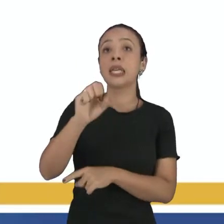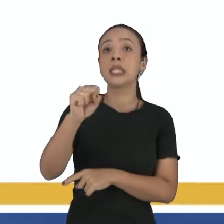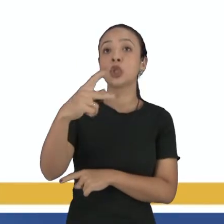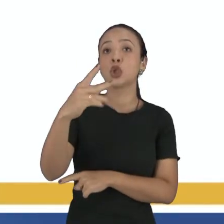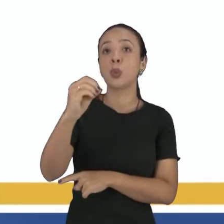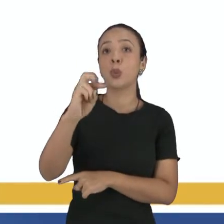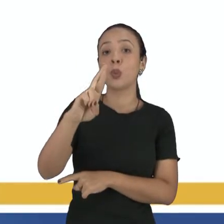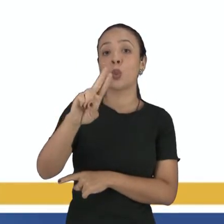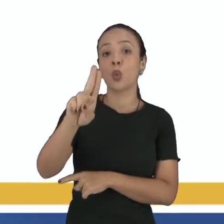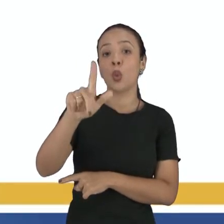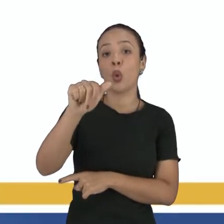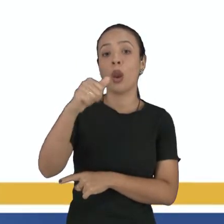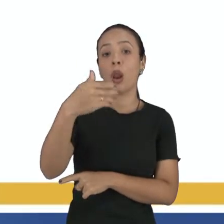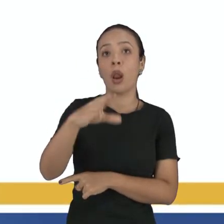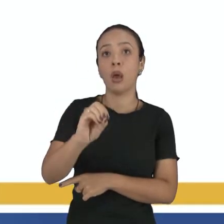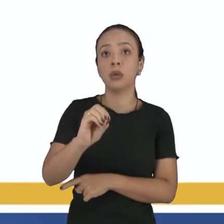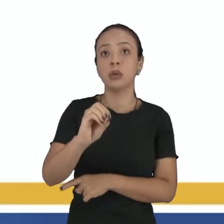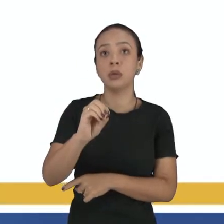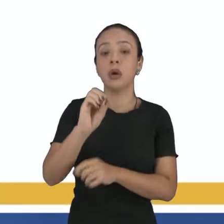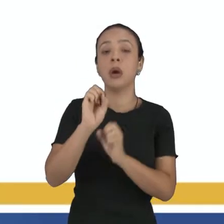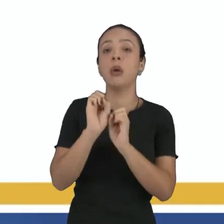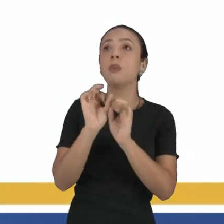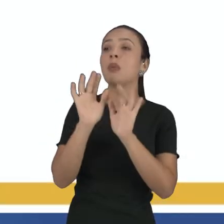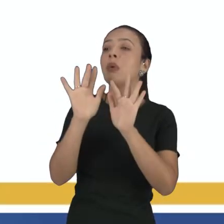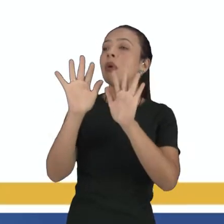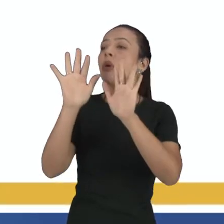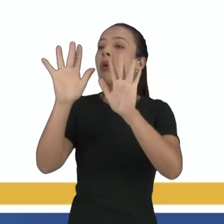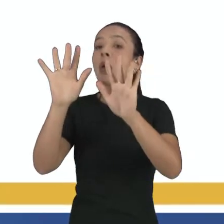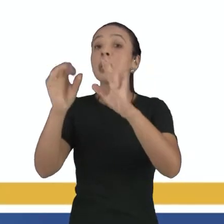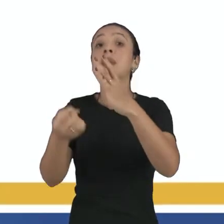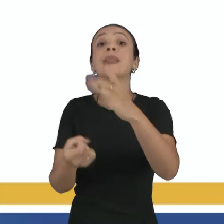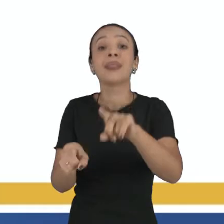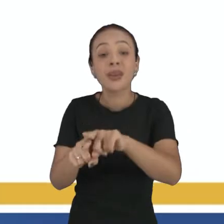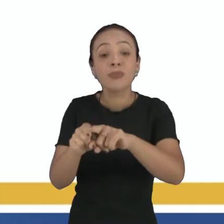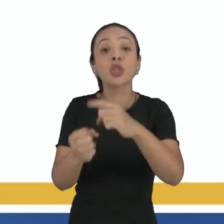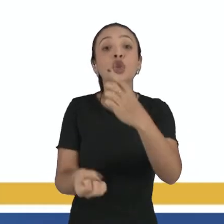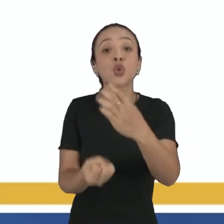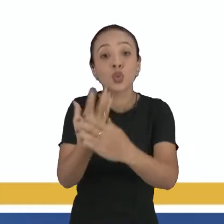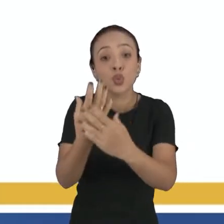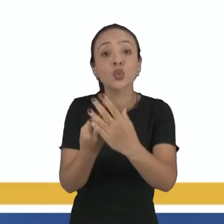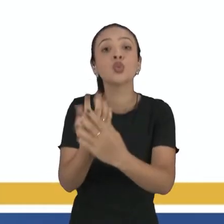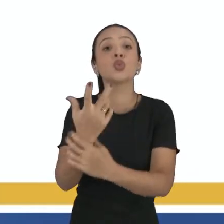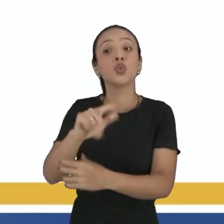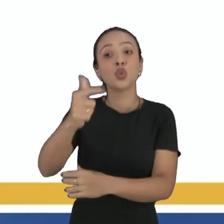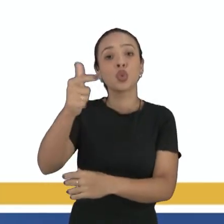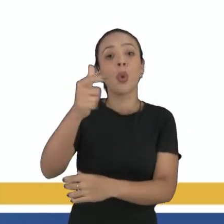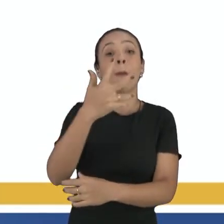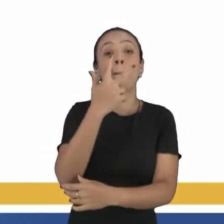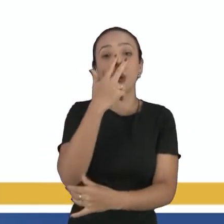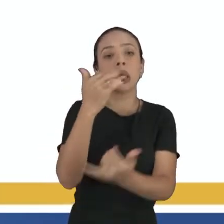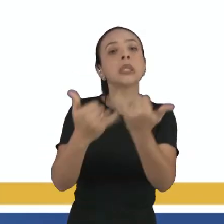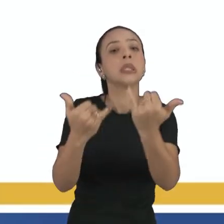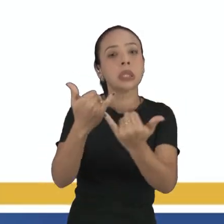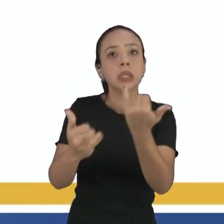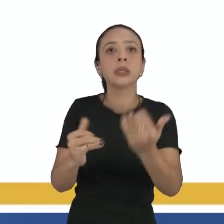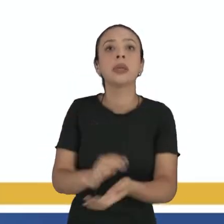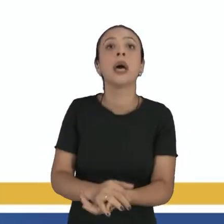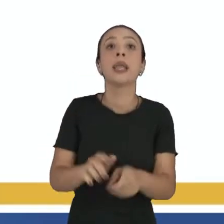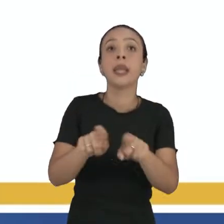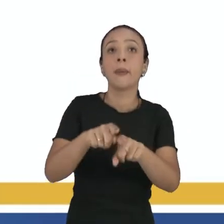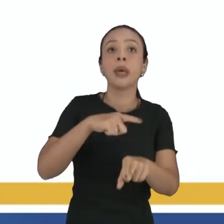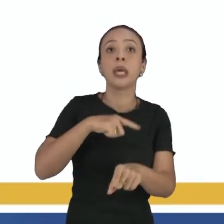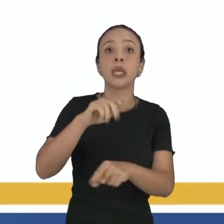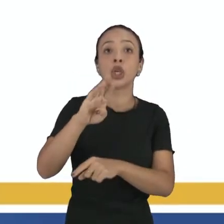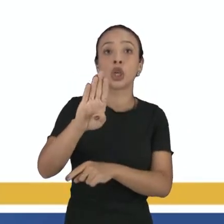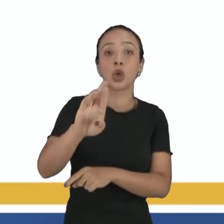em que são jogados no ar esporos e que vão formar indivíduos geneticamente idênticos ao parental. Nós temos o